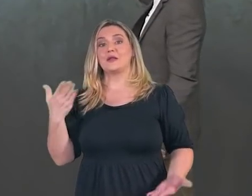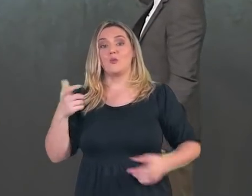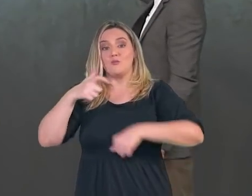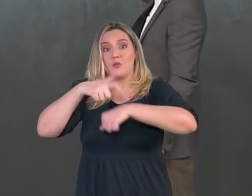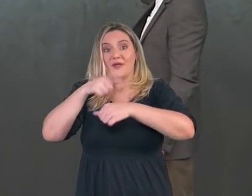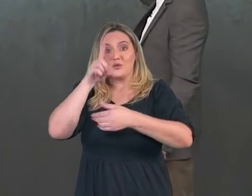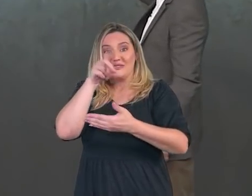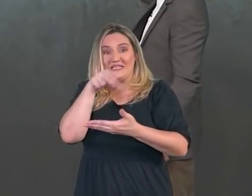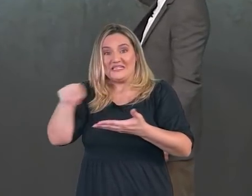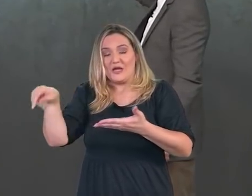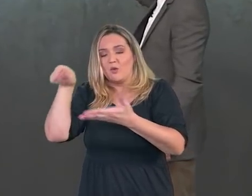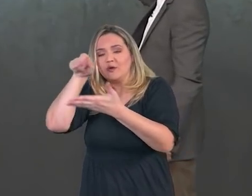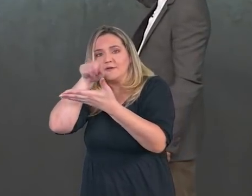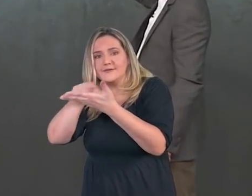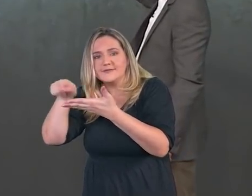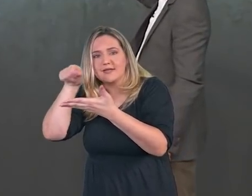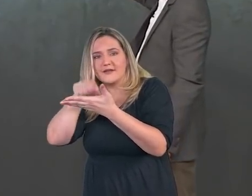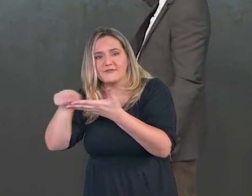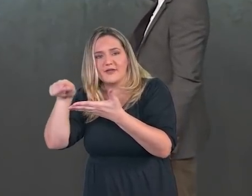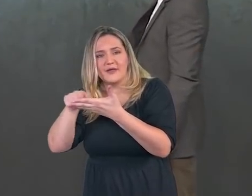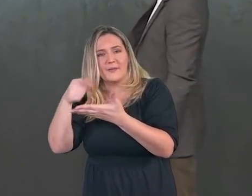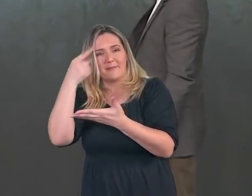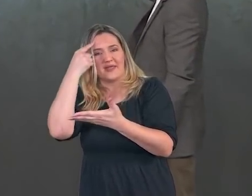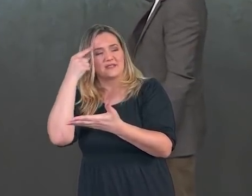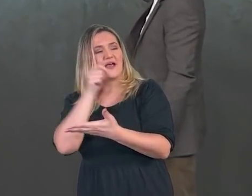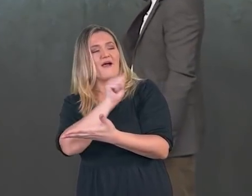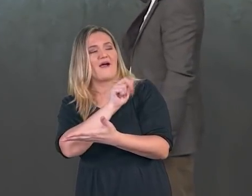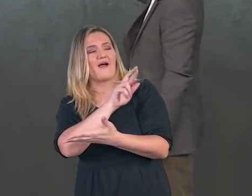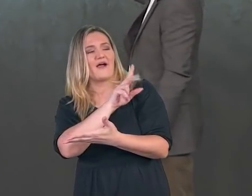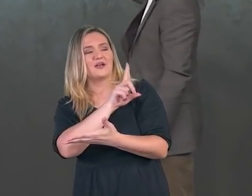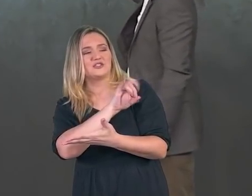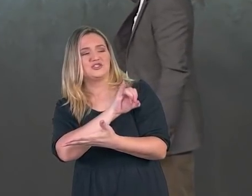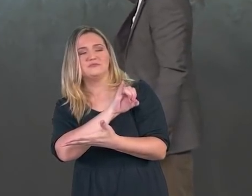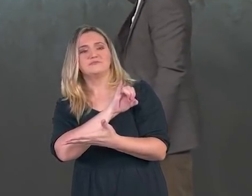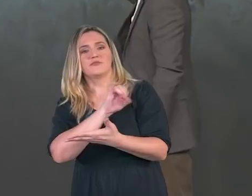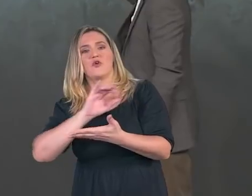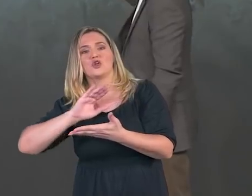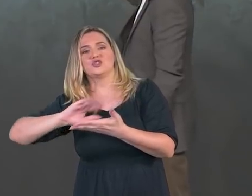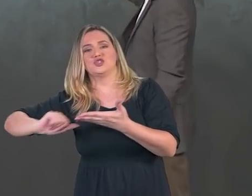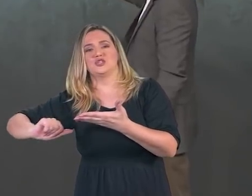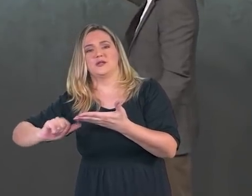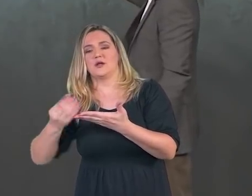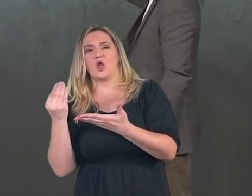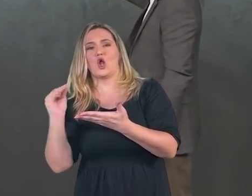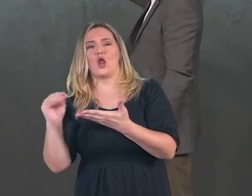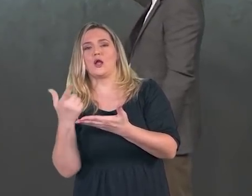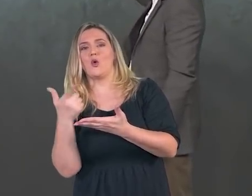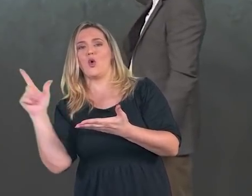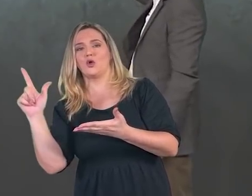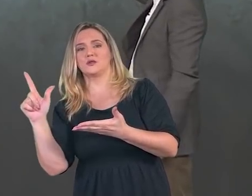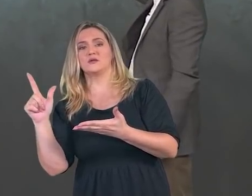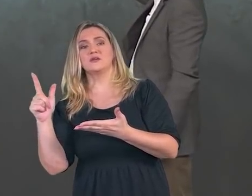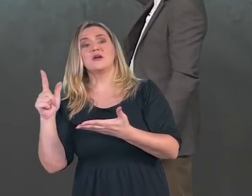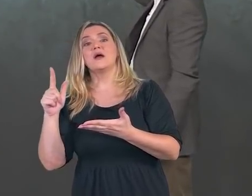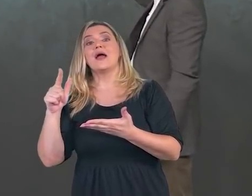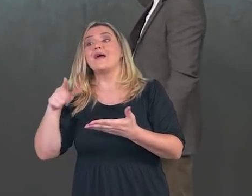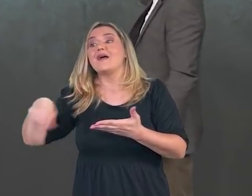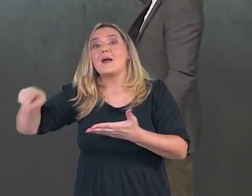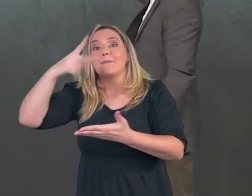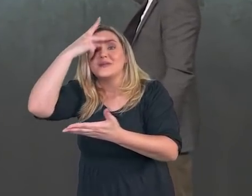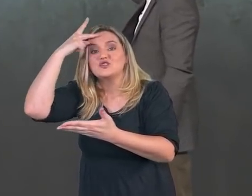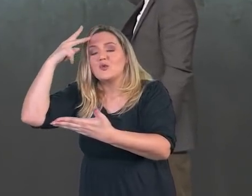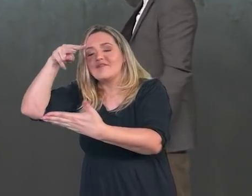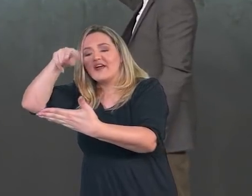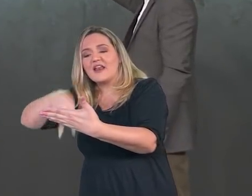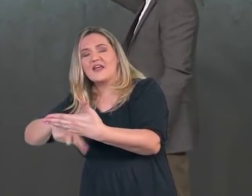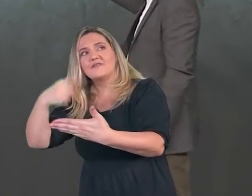Agora note que o deus babilônico chamava-se Nebu ou Nabu e não Nego. Ele substitui a